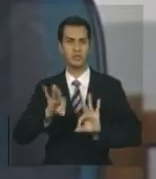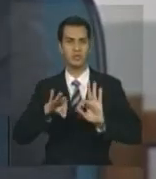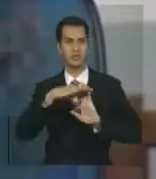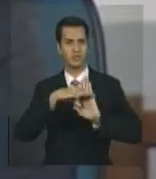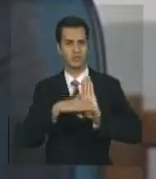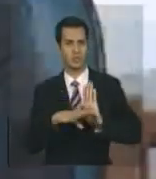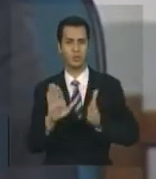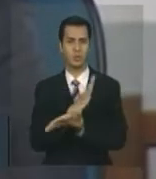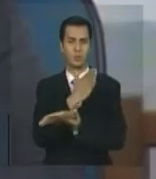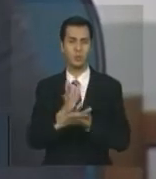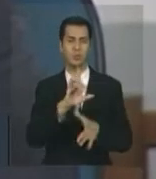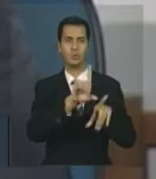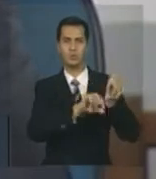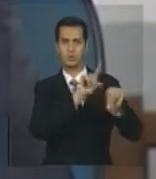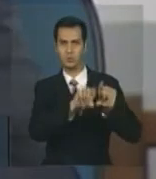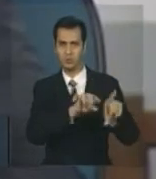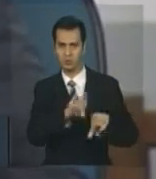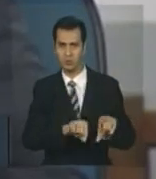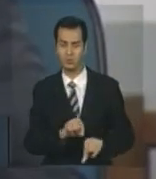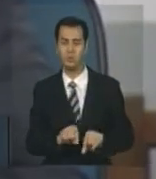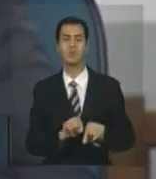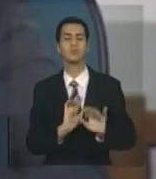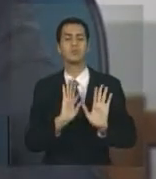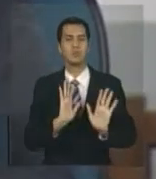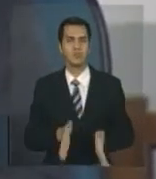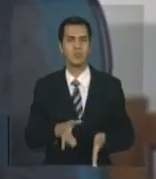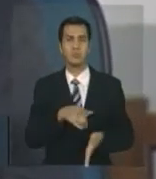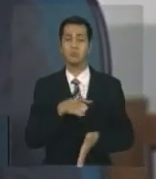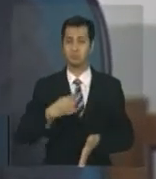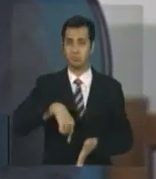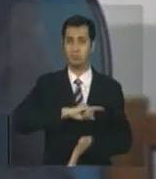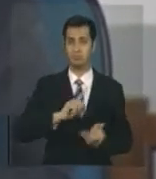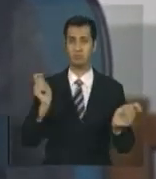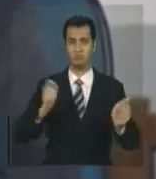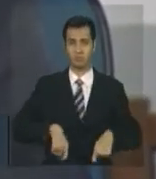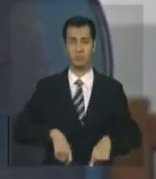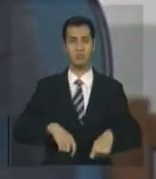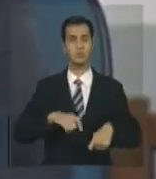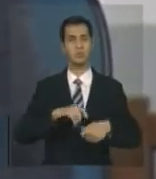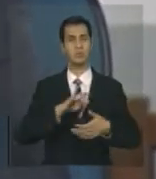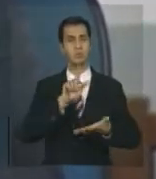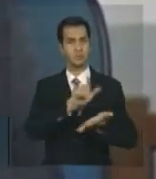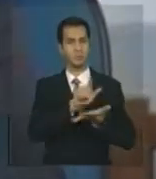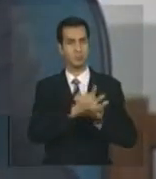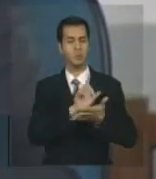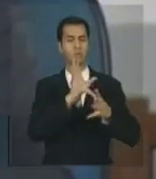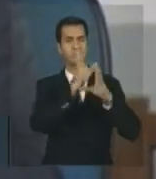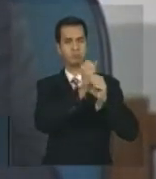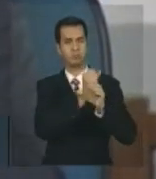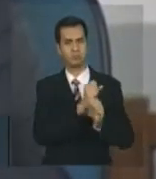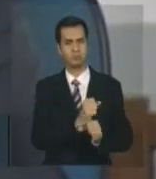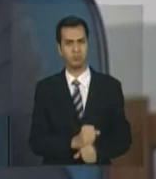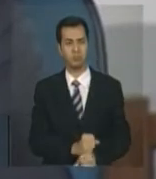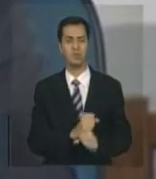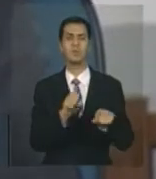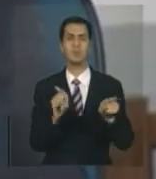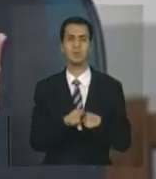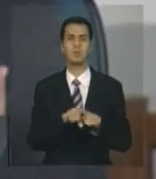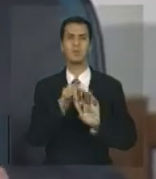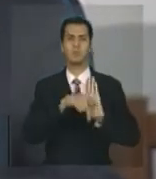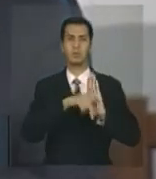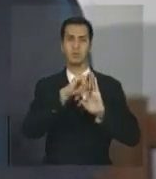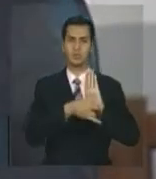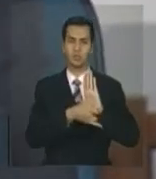Nós poderemos depois disponibilizar esses números dos projetos que já foram selecionados